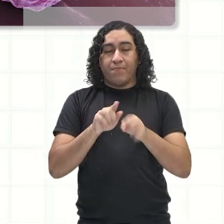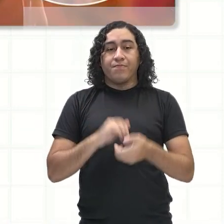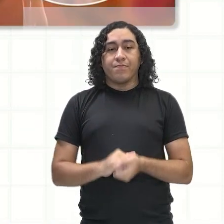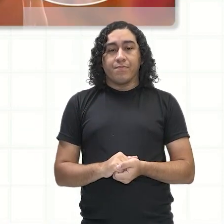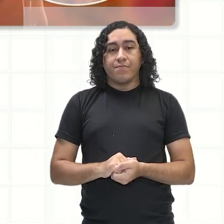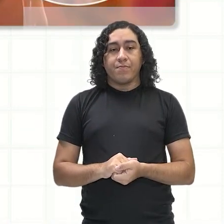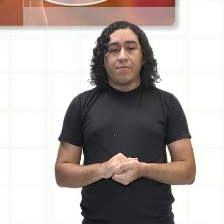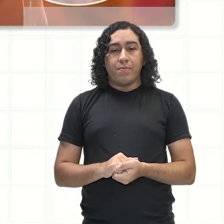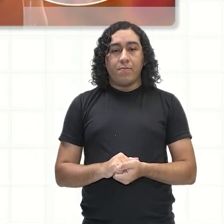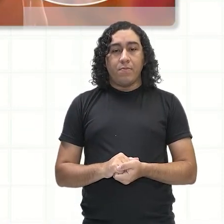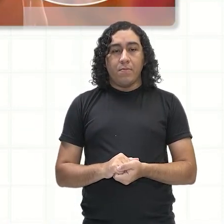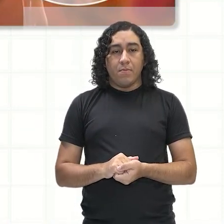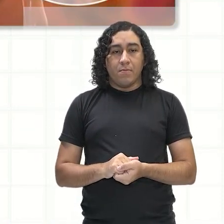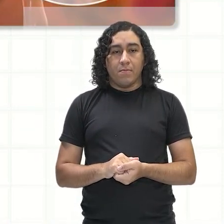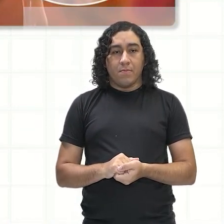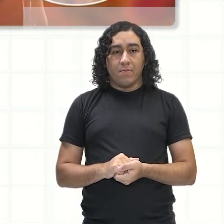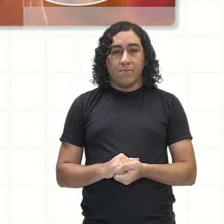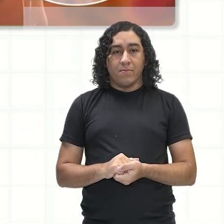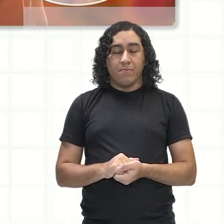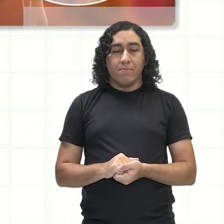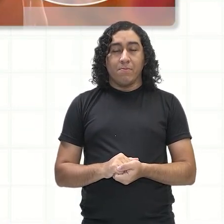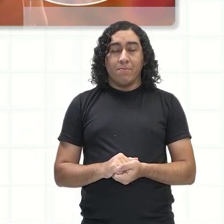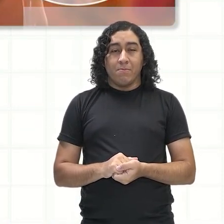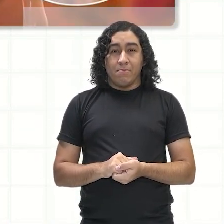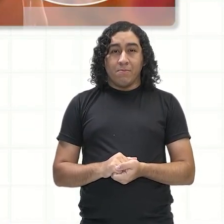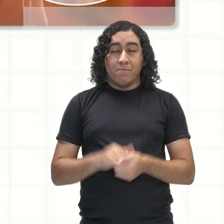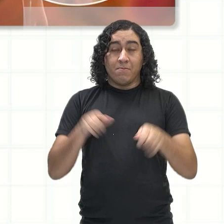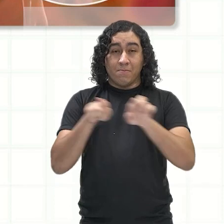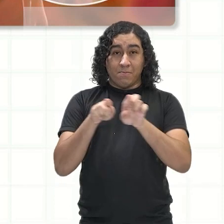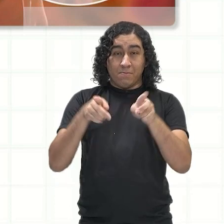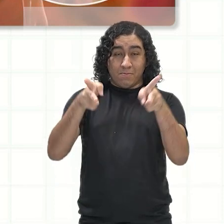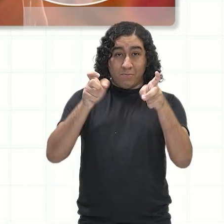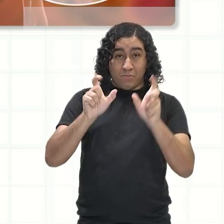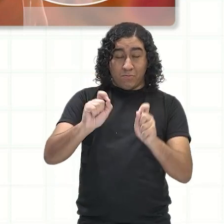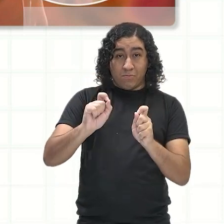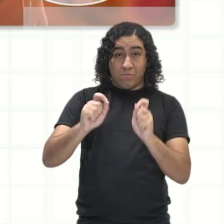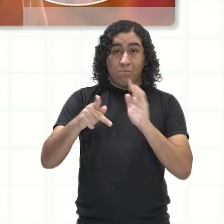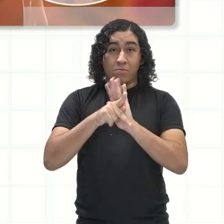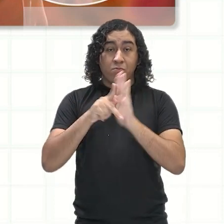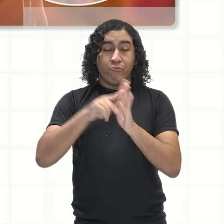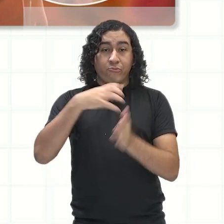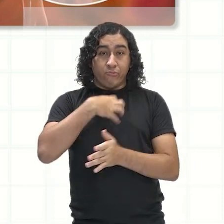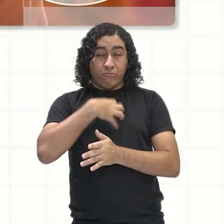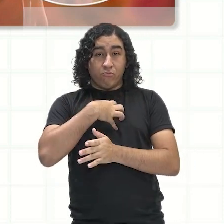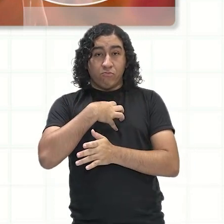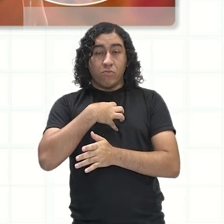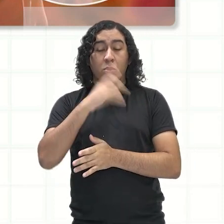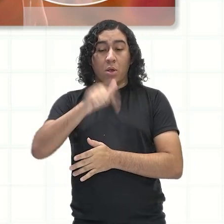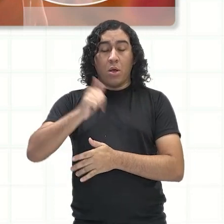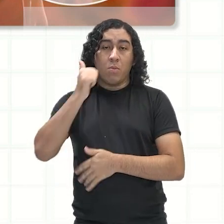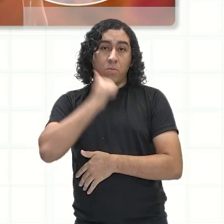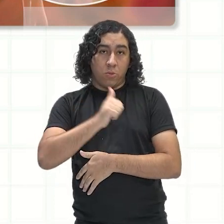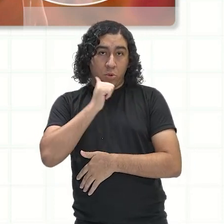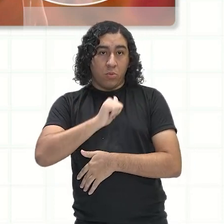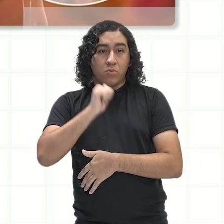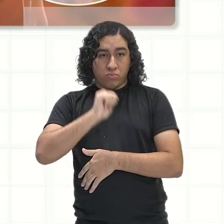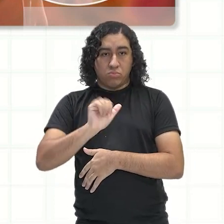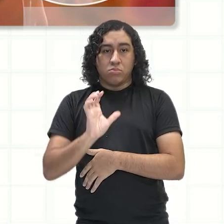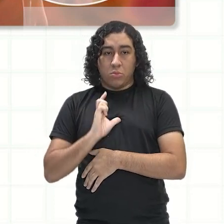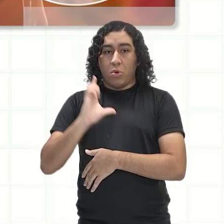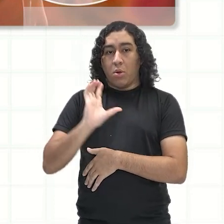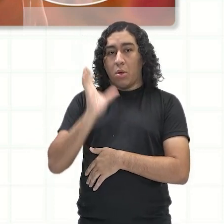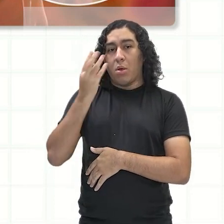clamídia. E agora a gente observa um pouco mais dos sintomas que são mais comuns nas mulheres. Então, olha só, o que